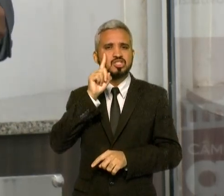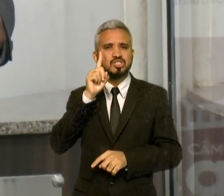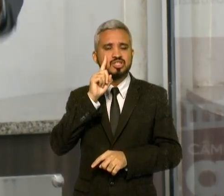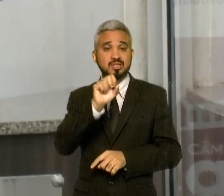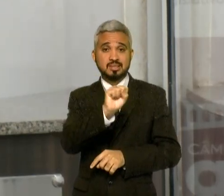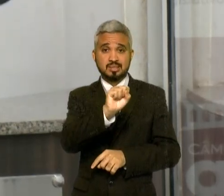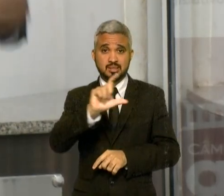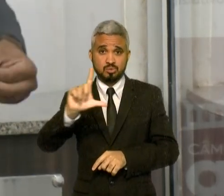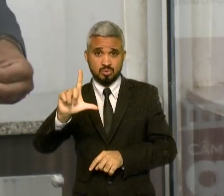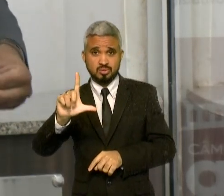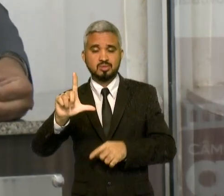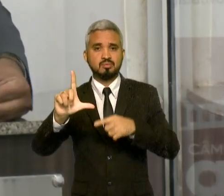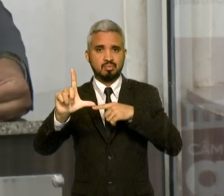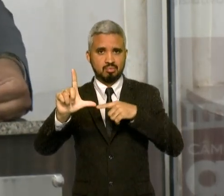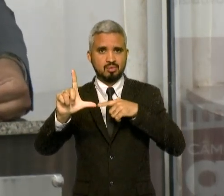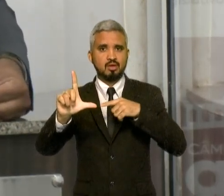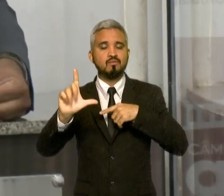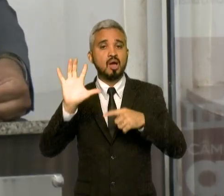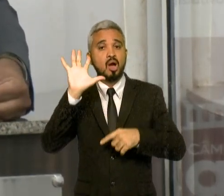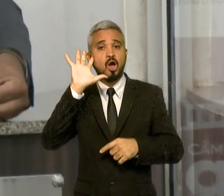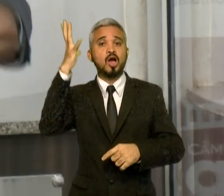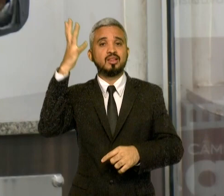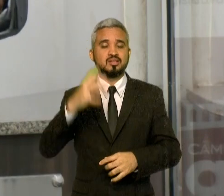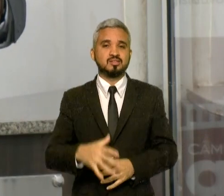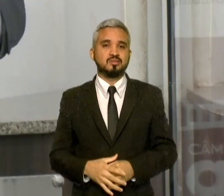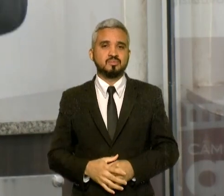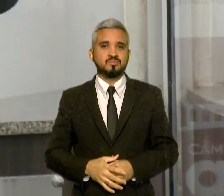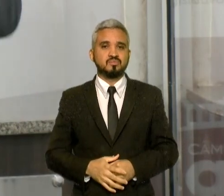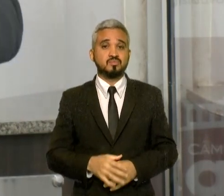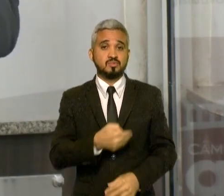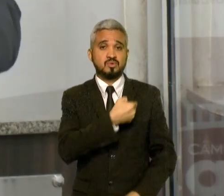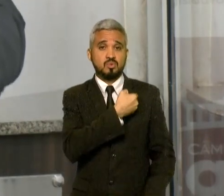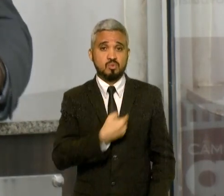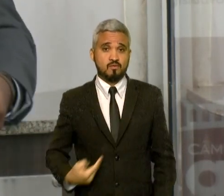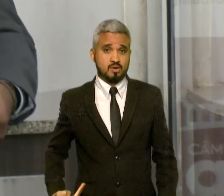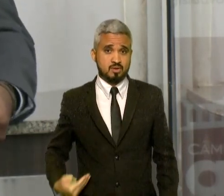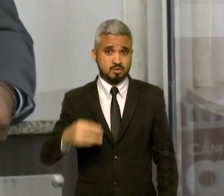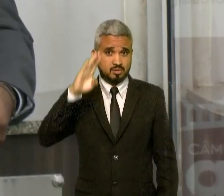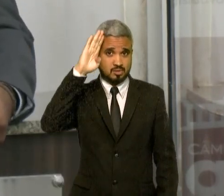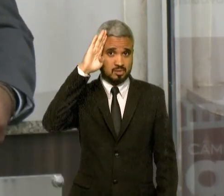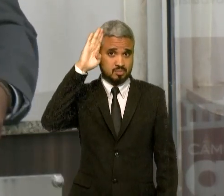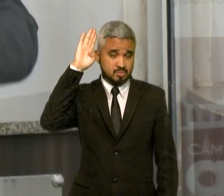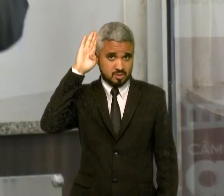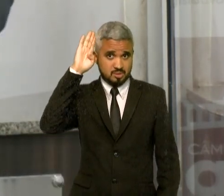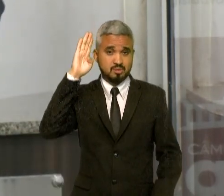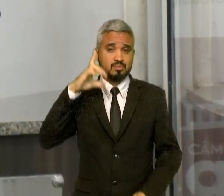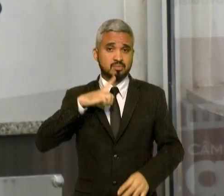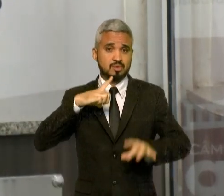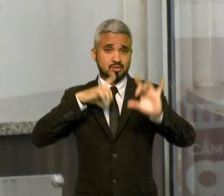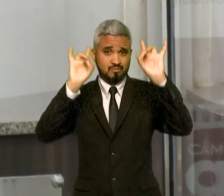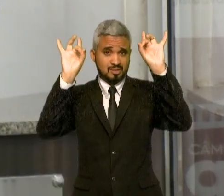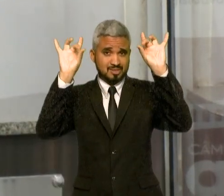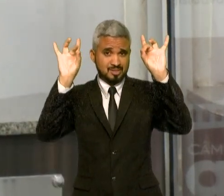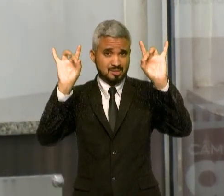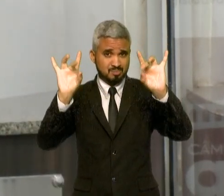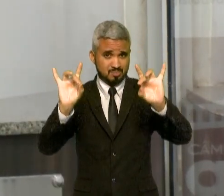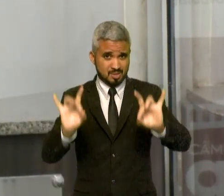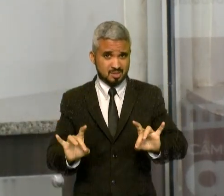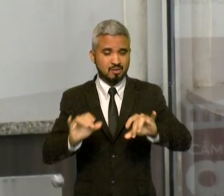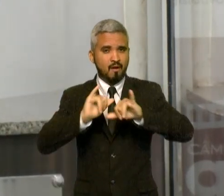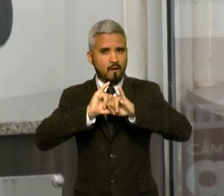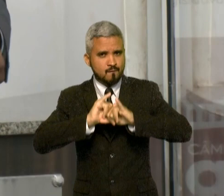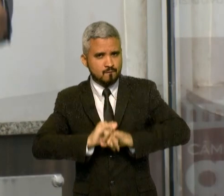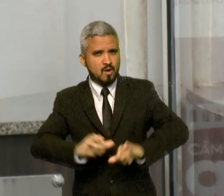quando o governador Brandão fez a comemoração de um compromisso que ele tinha assumido de